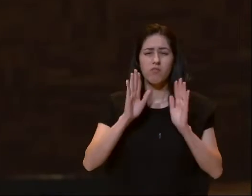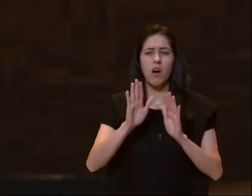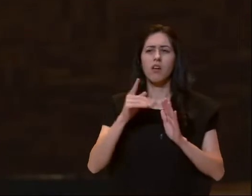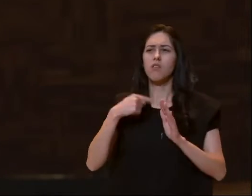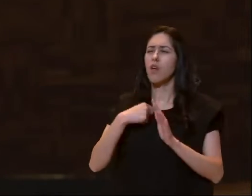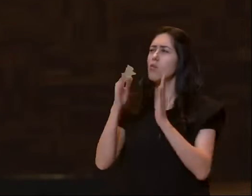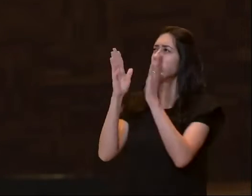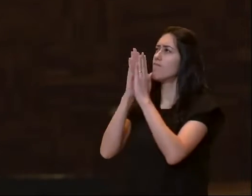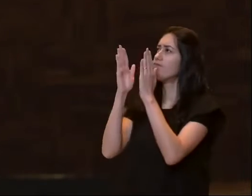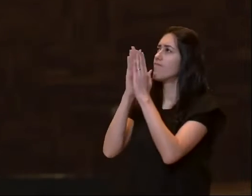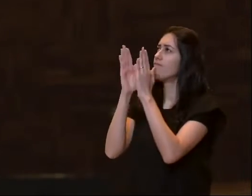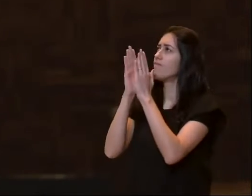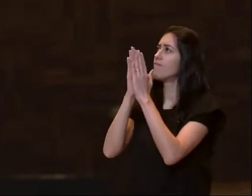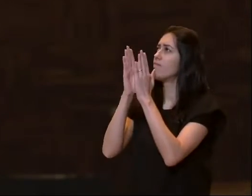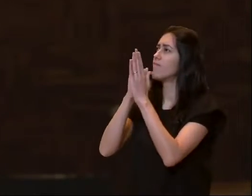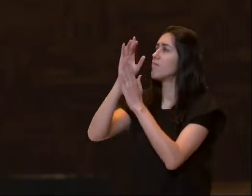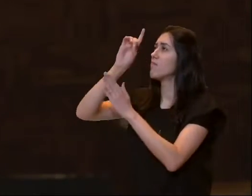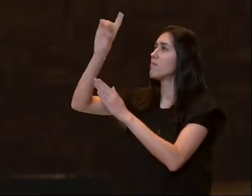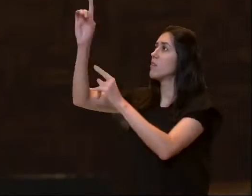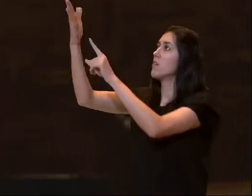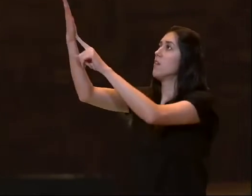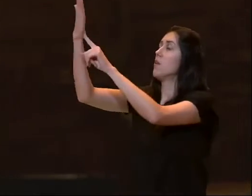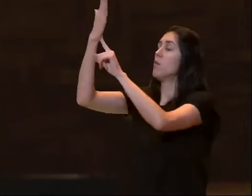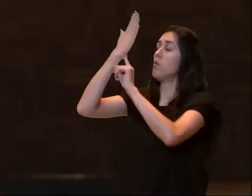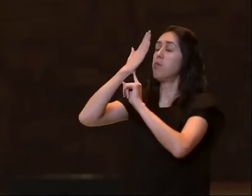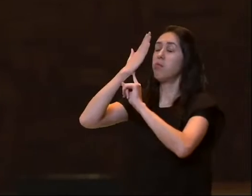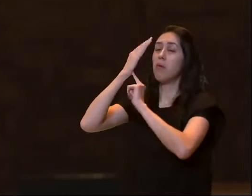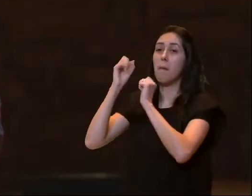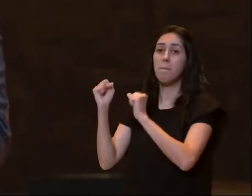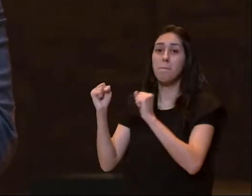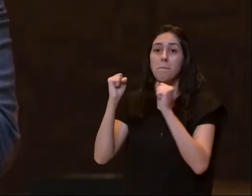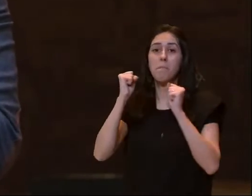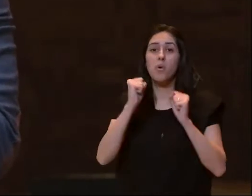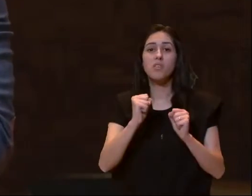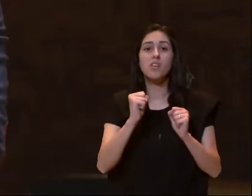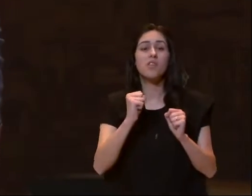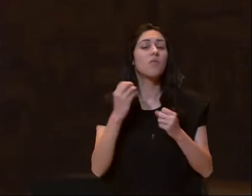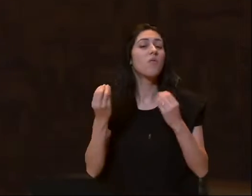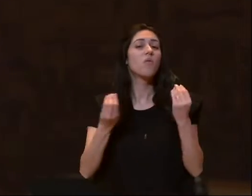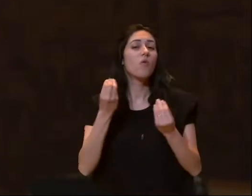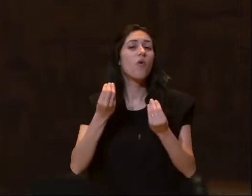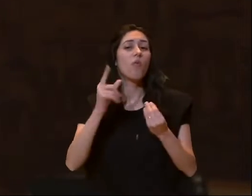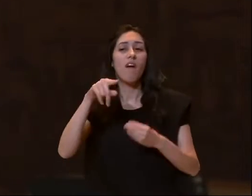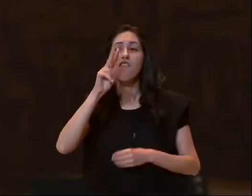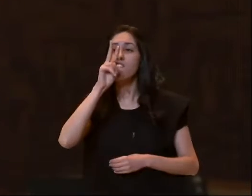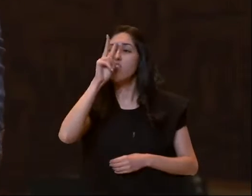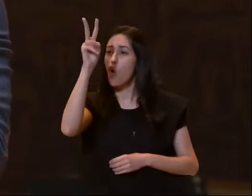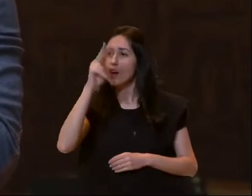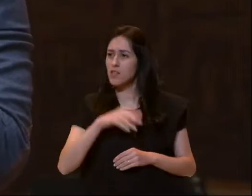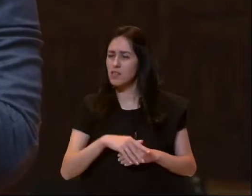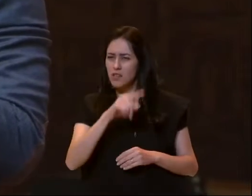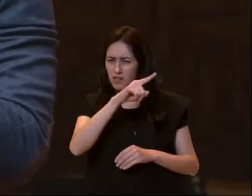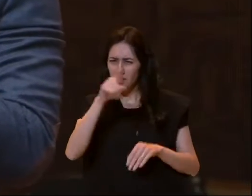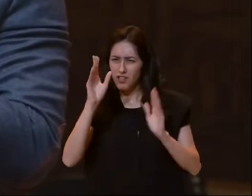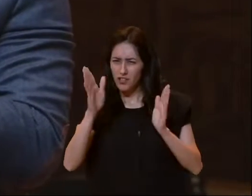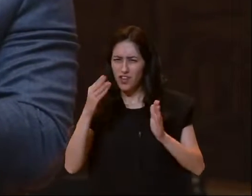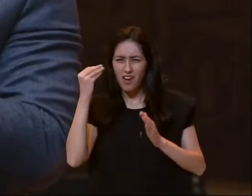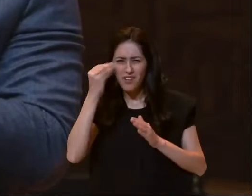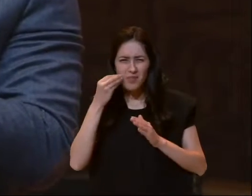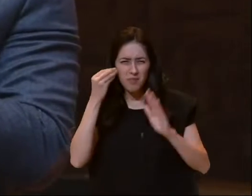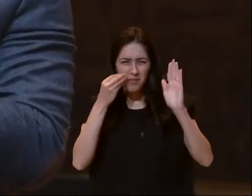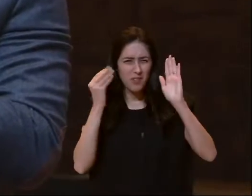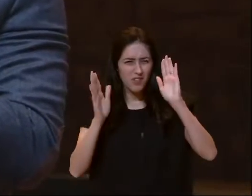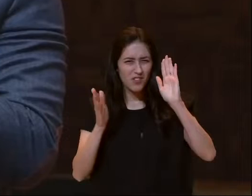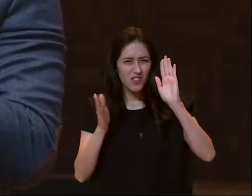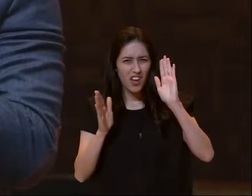se manifestou na minha vida em forma de força. Você já viveu isso? Quando estava